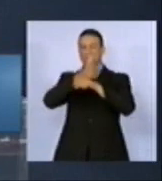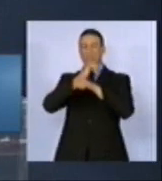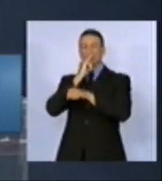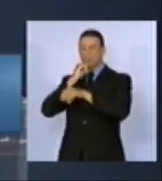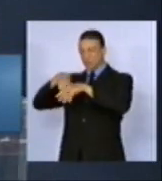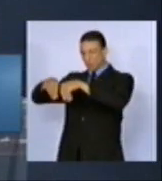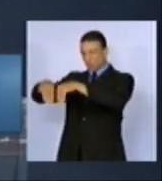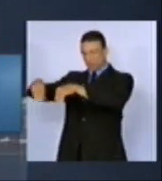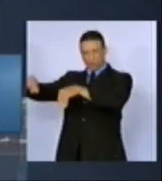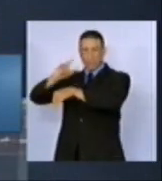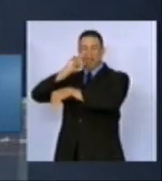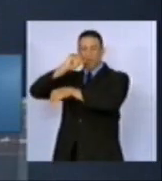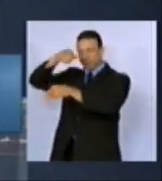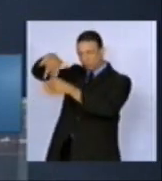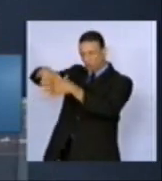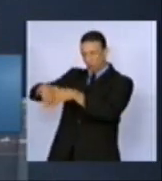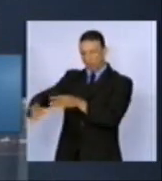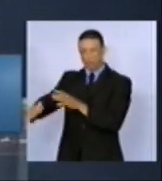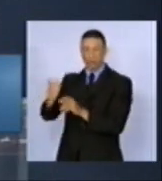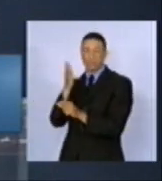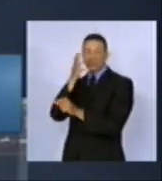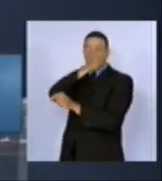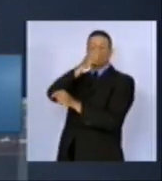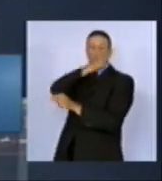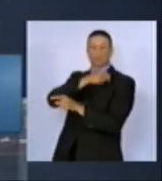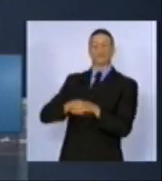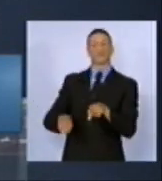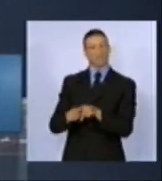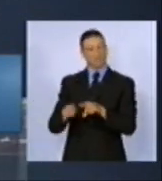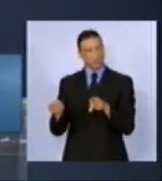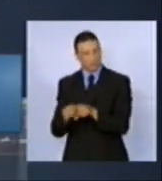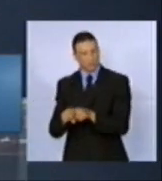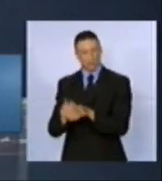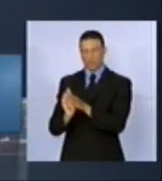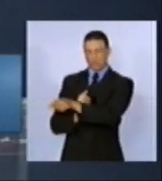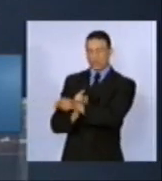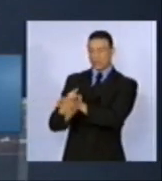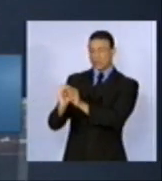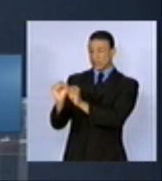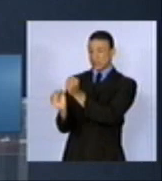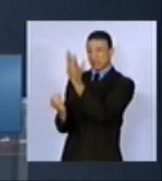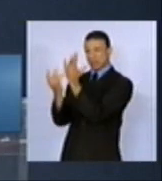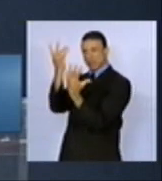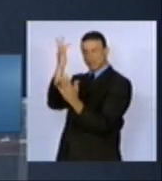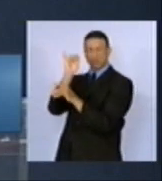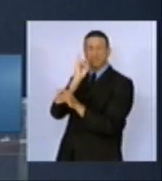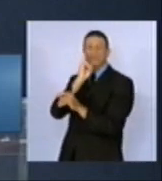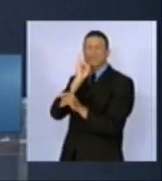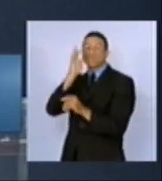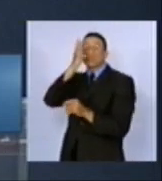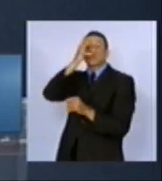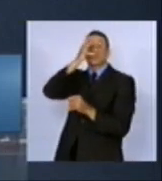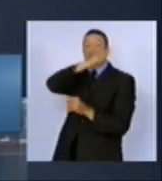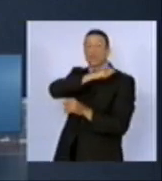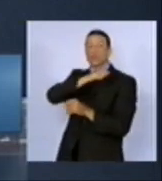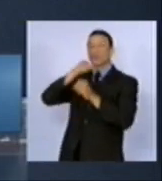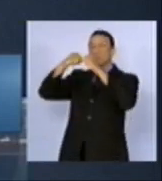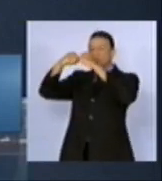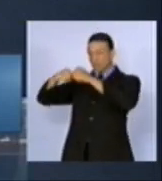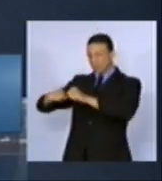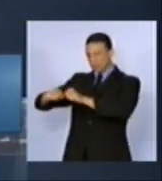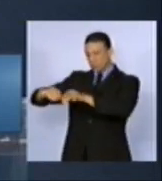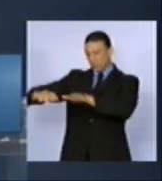infiltração da água e também em áreas secas ah ou com estiagens ele preserva a umidade do